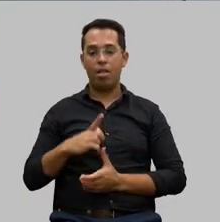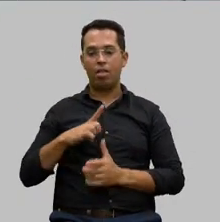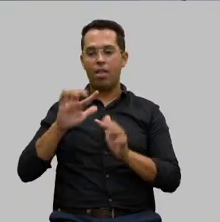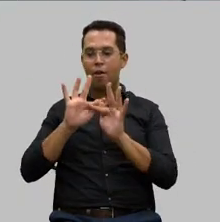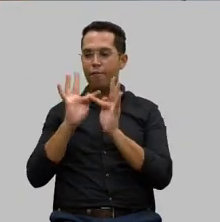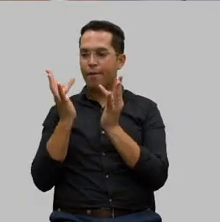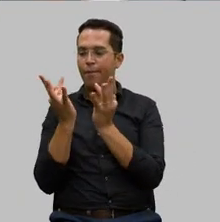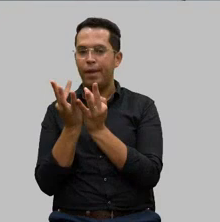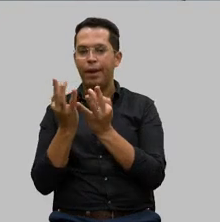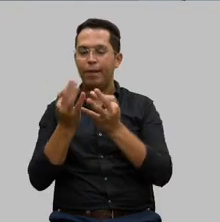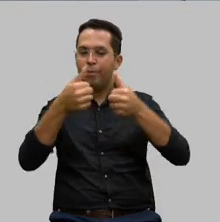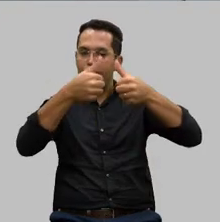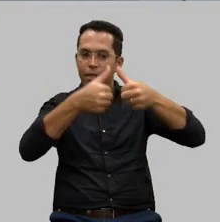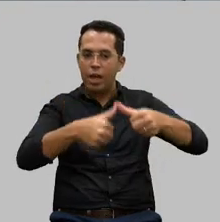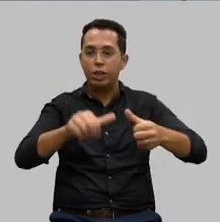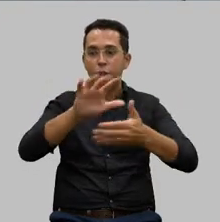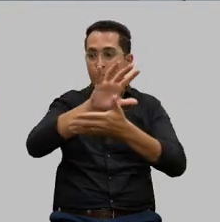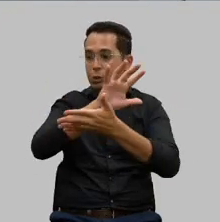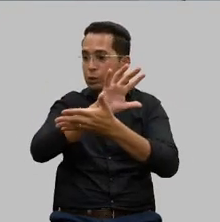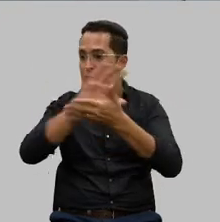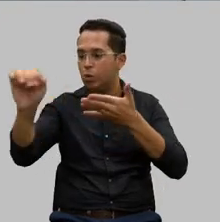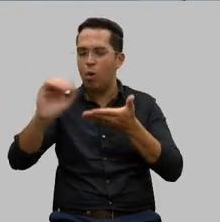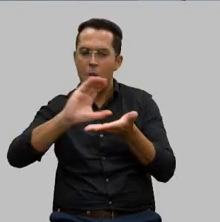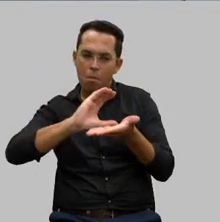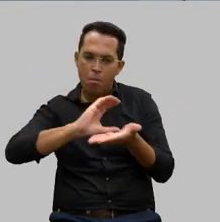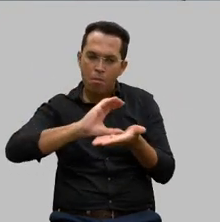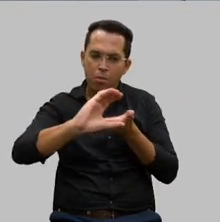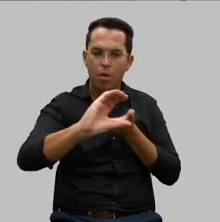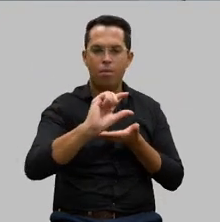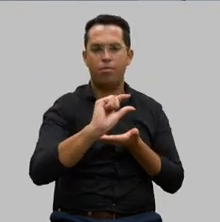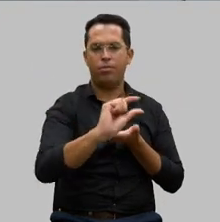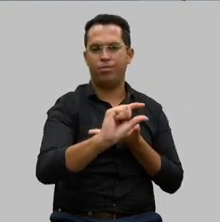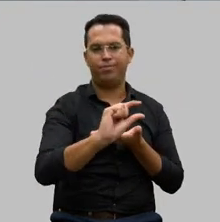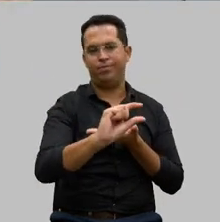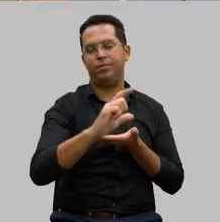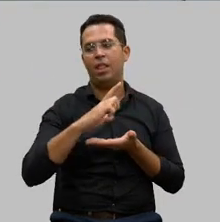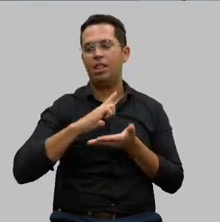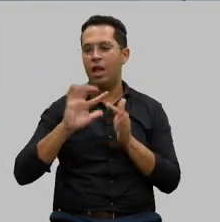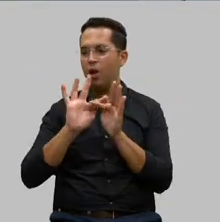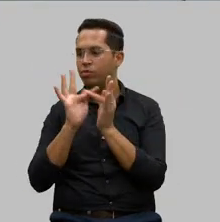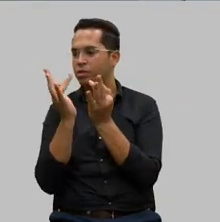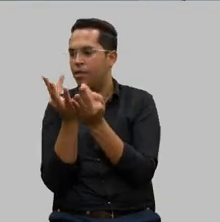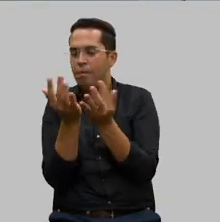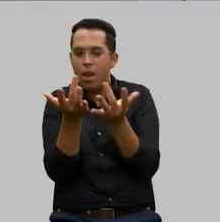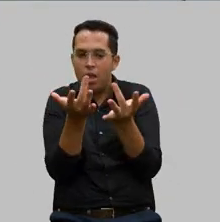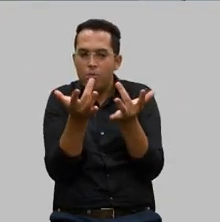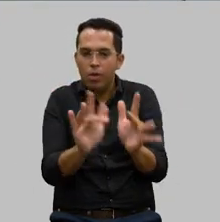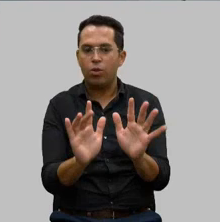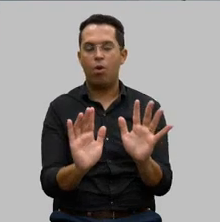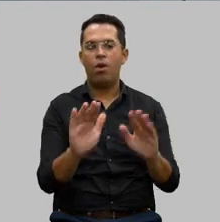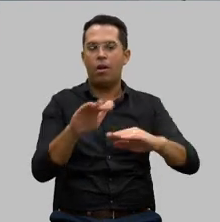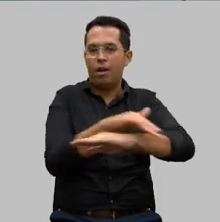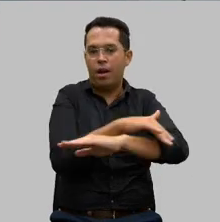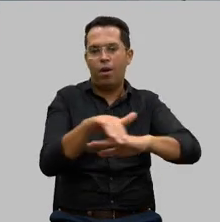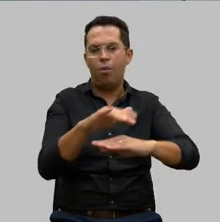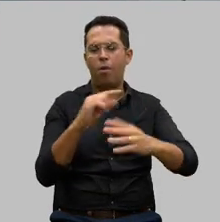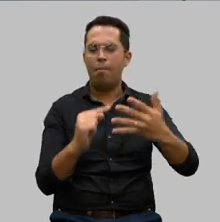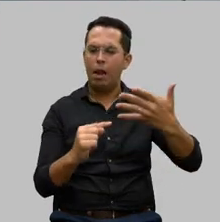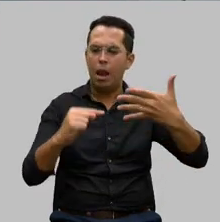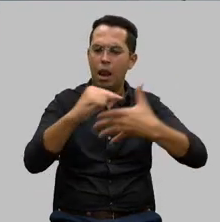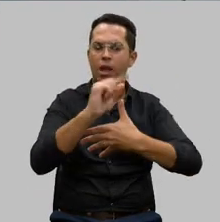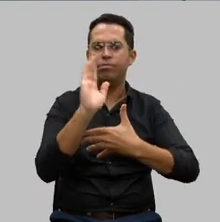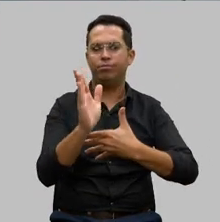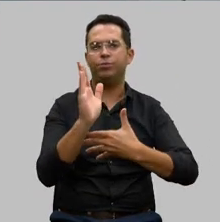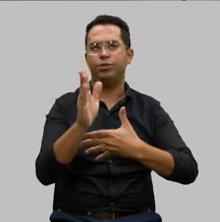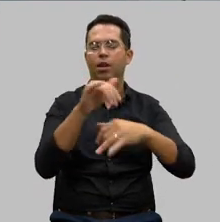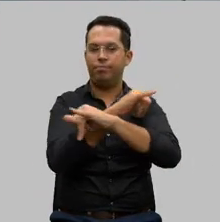né Deixa um pouquinho de dinheiro tem a família que abandona na Instituição Enfim tudo isso já foi falado aqui então eu vou aproveitar